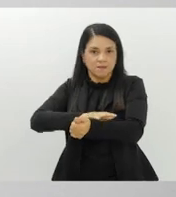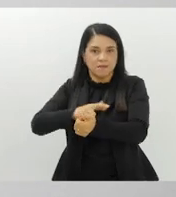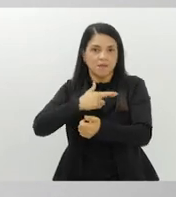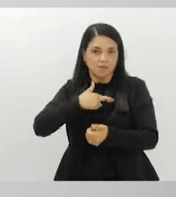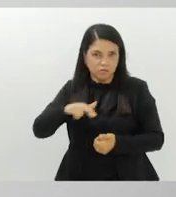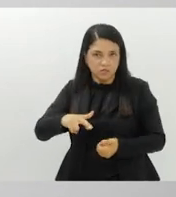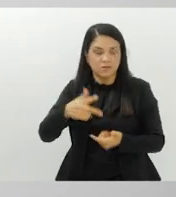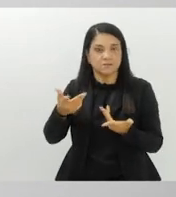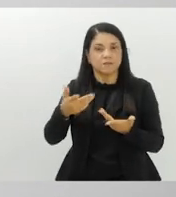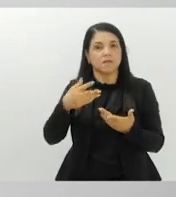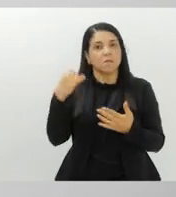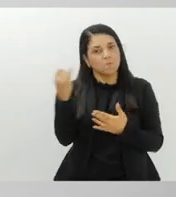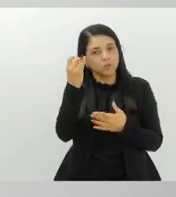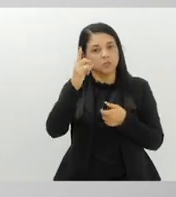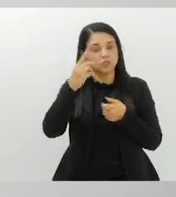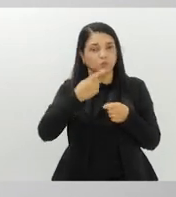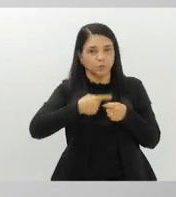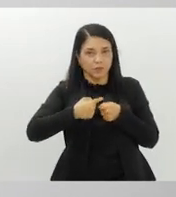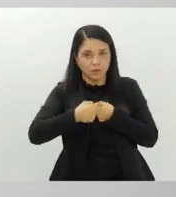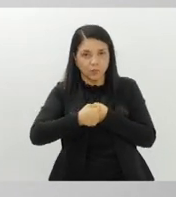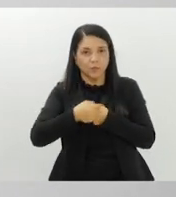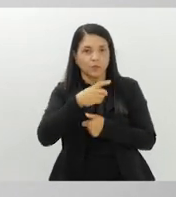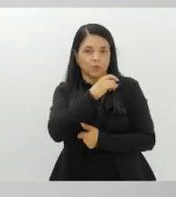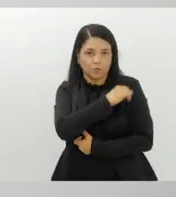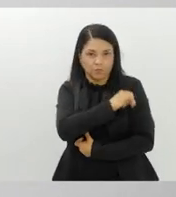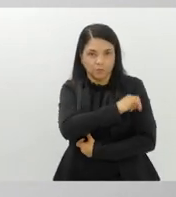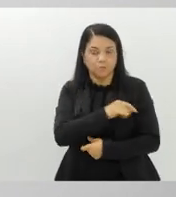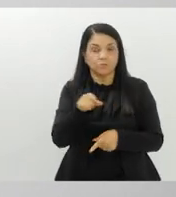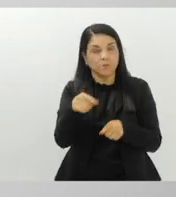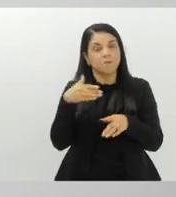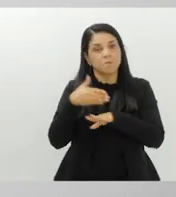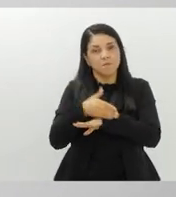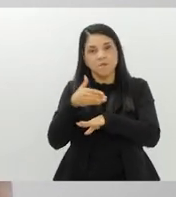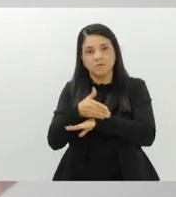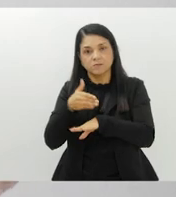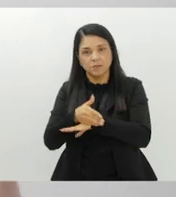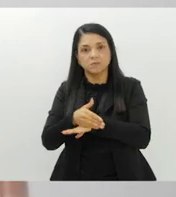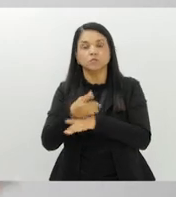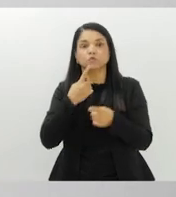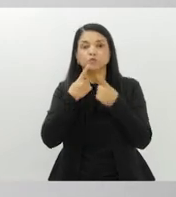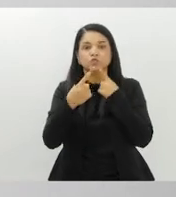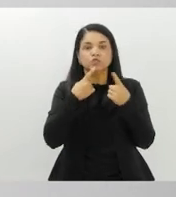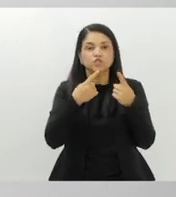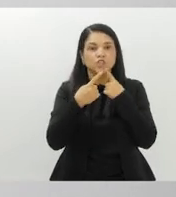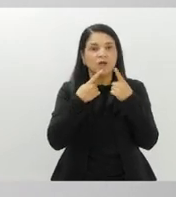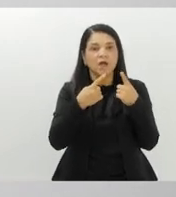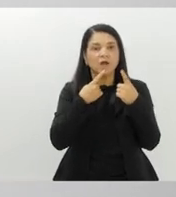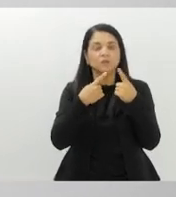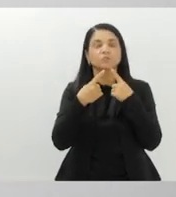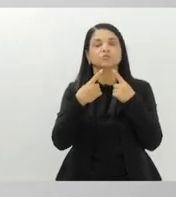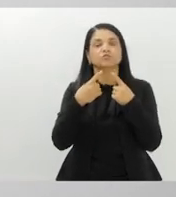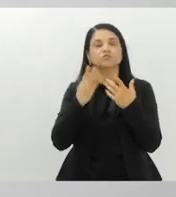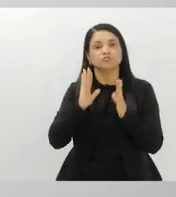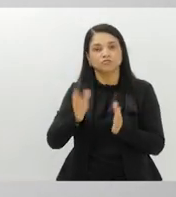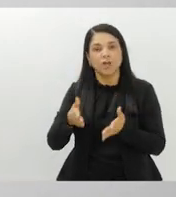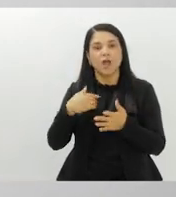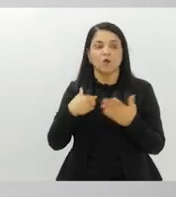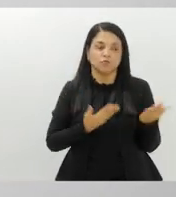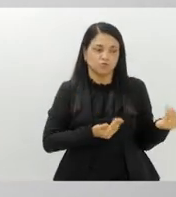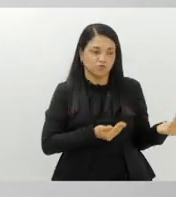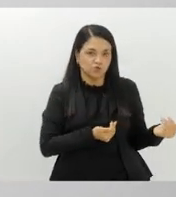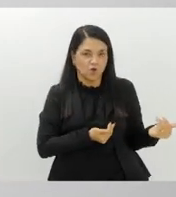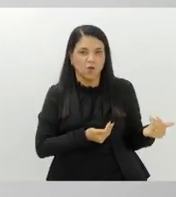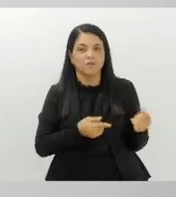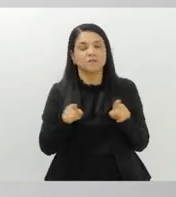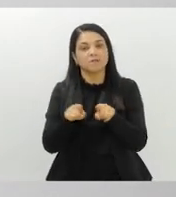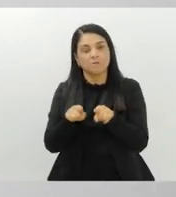no interior do Rio. A gente também tem a participação de vocês nos diálogos que nós já estamos promovendo, tanto com a juventude quanto